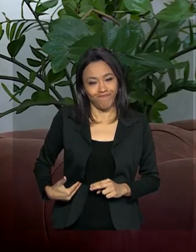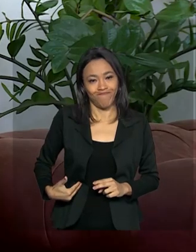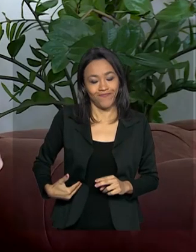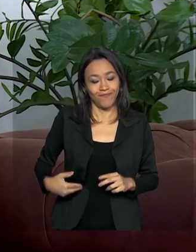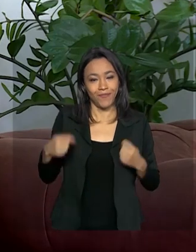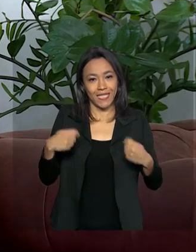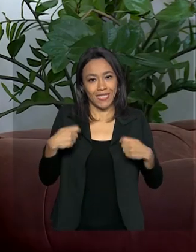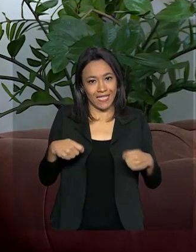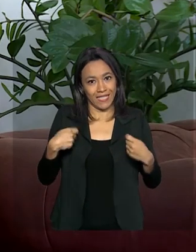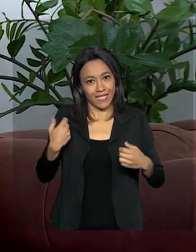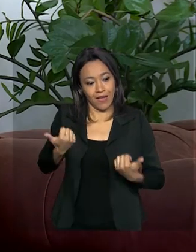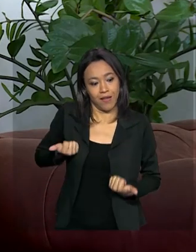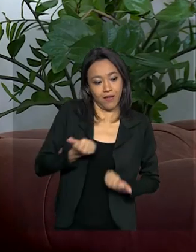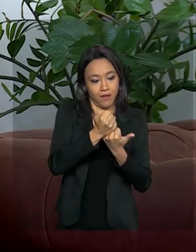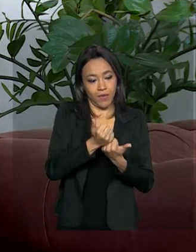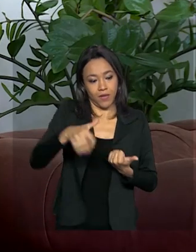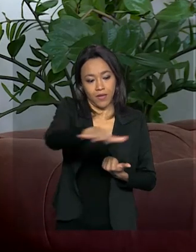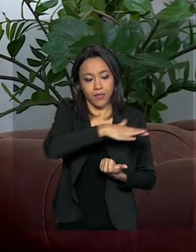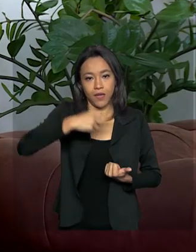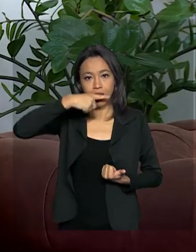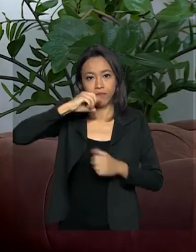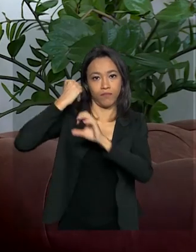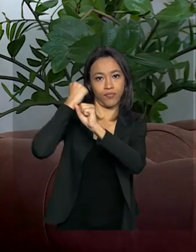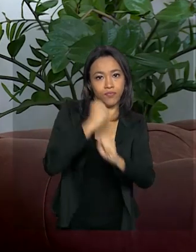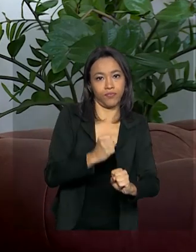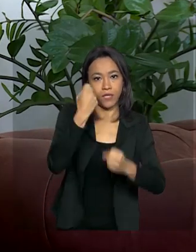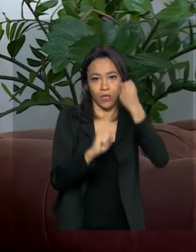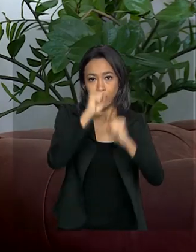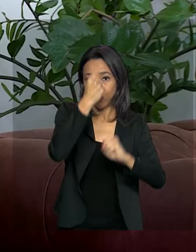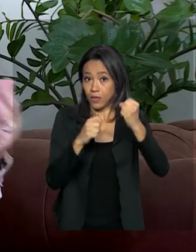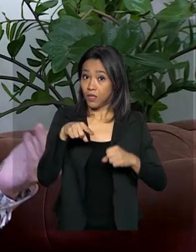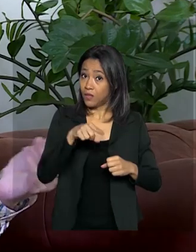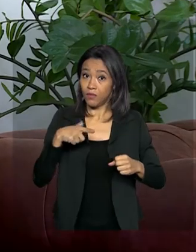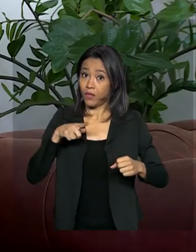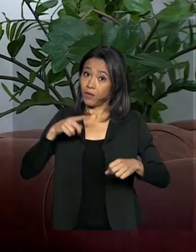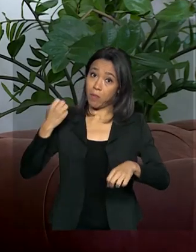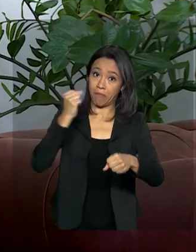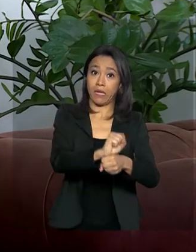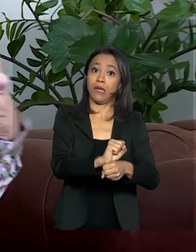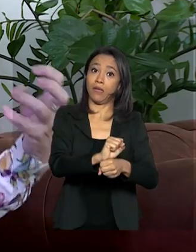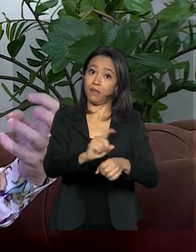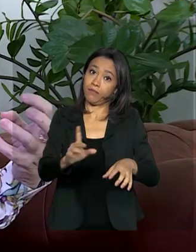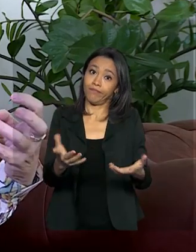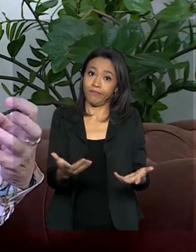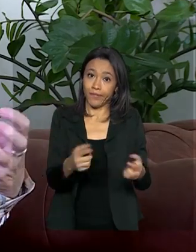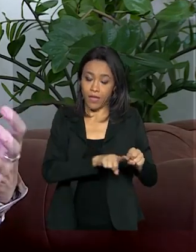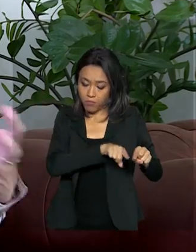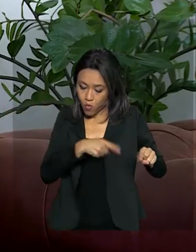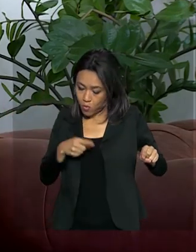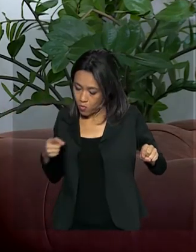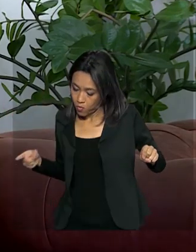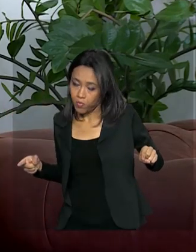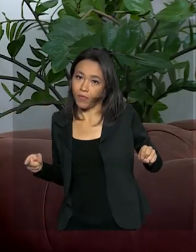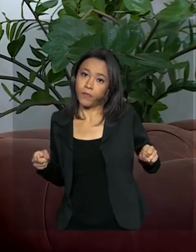atender esse setor para que ele não tenha essa interrupção que eu disse dos elos da